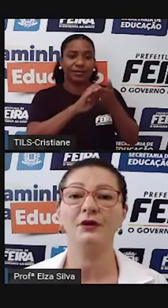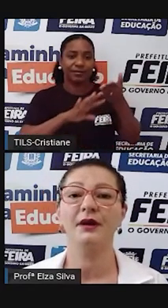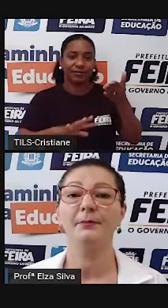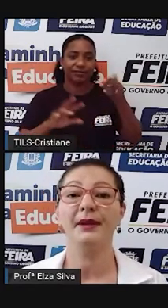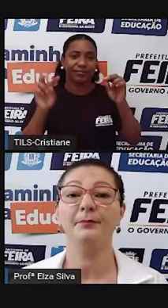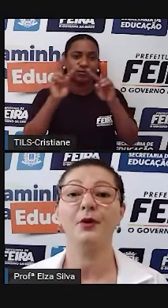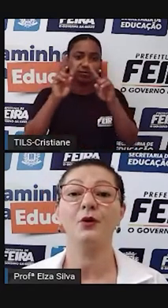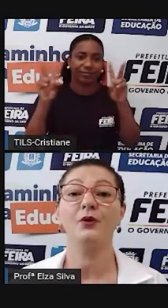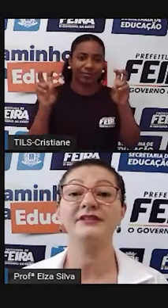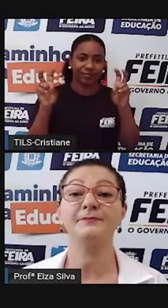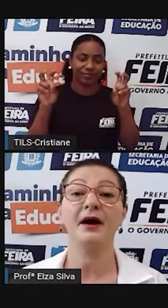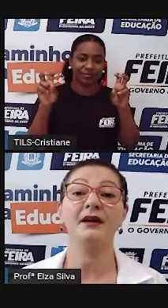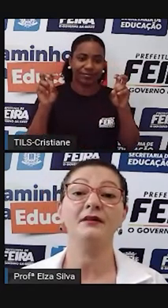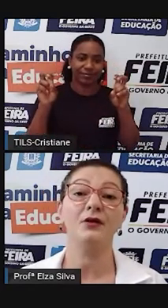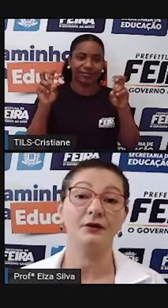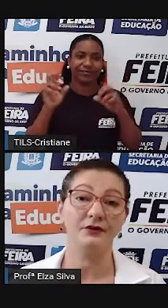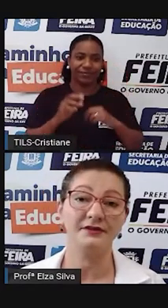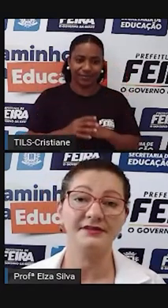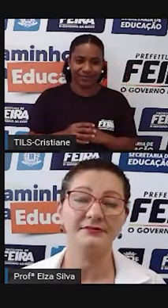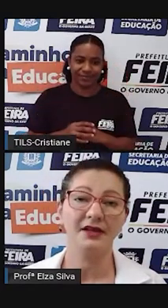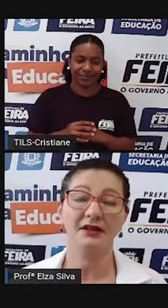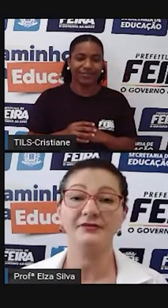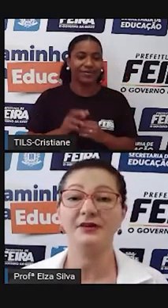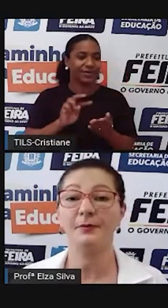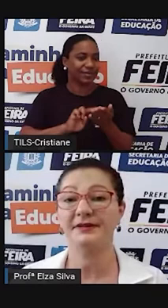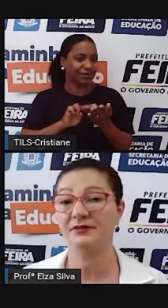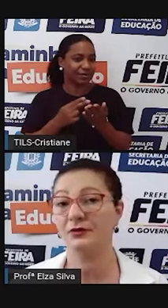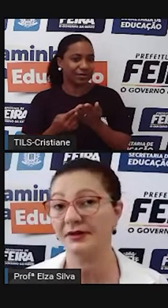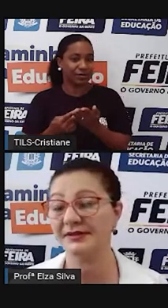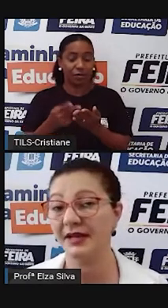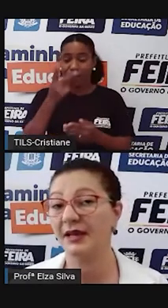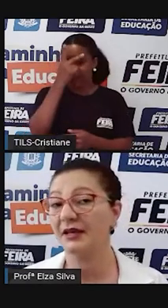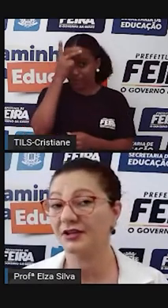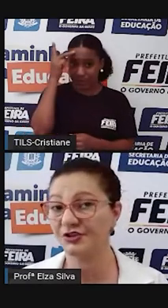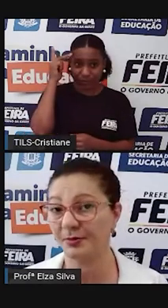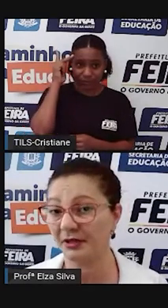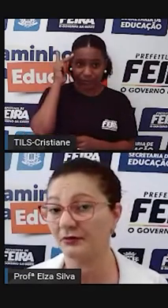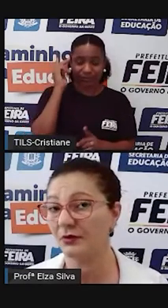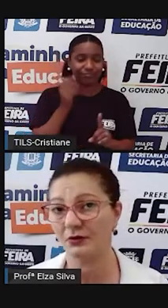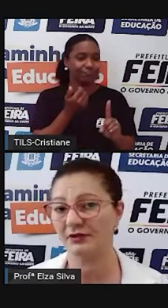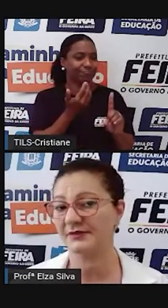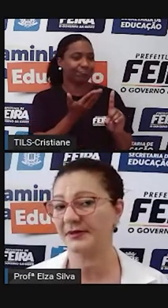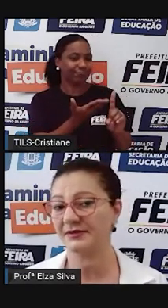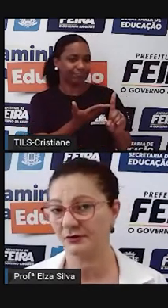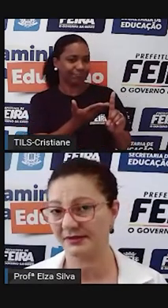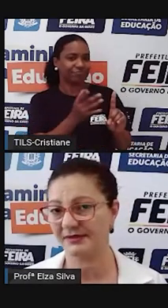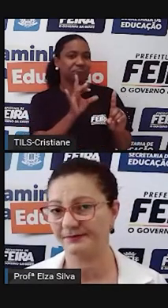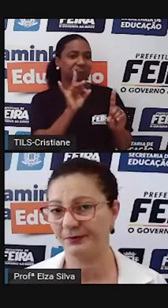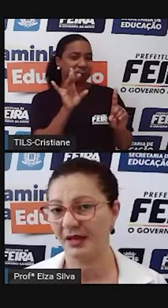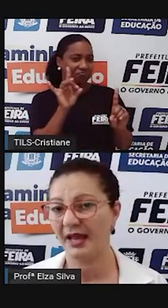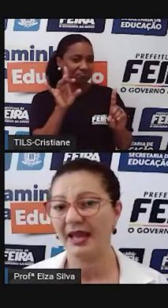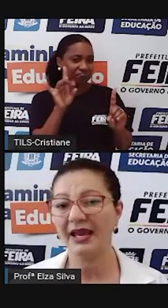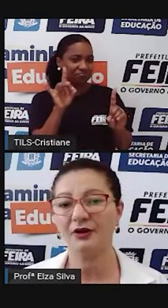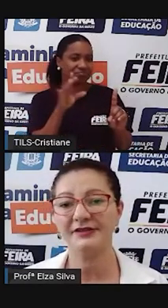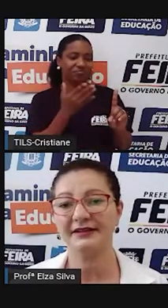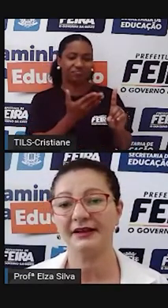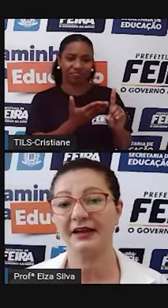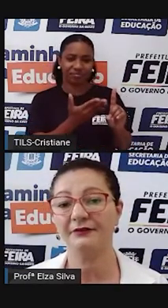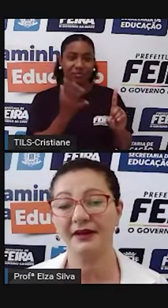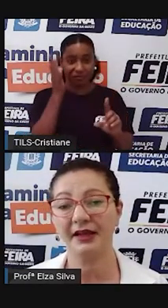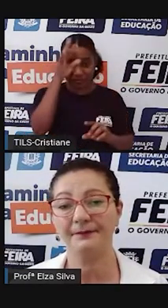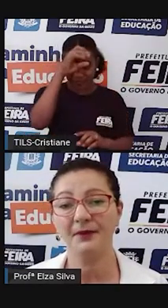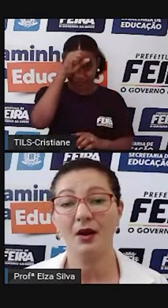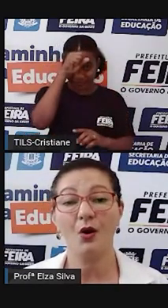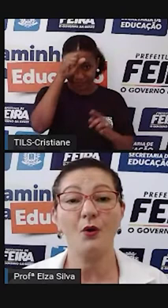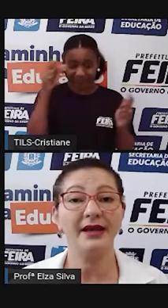intitulo People Who Inspire Others. Então, são pessoas que inspiram outras pessoas. E a nossa